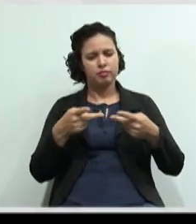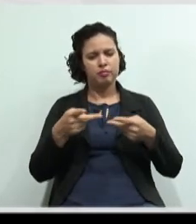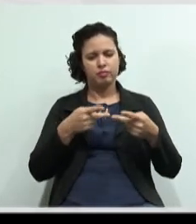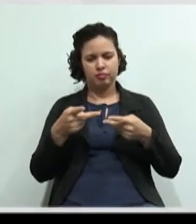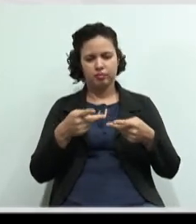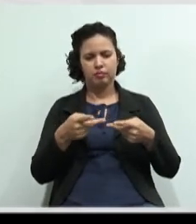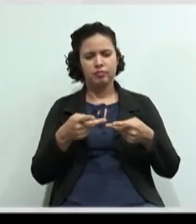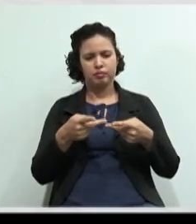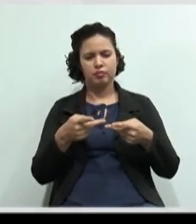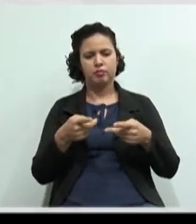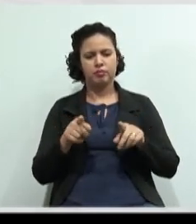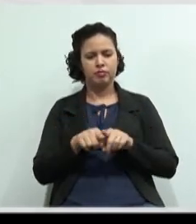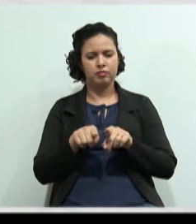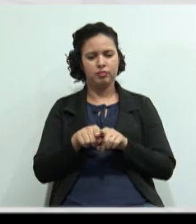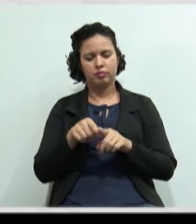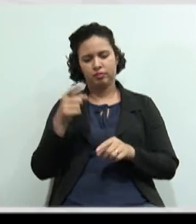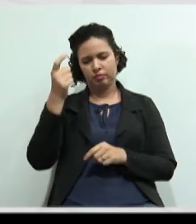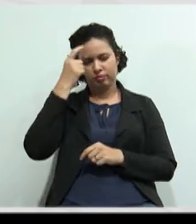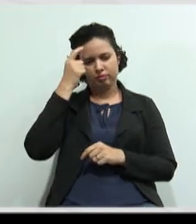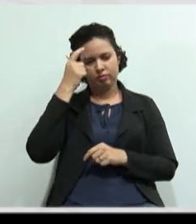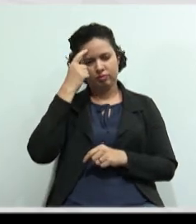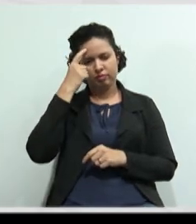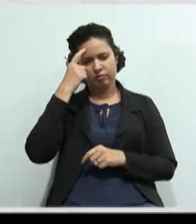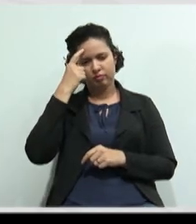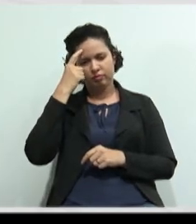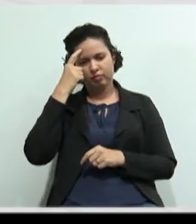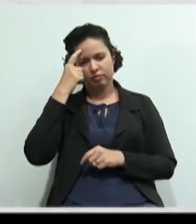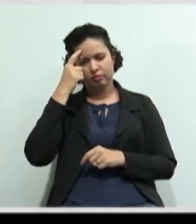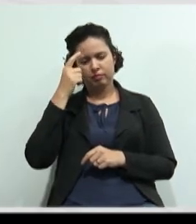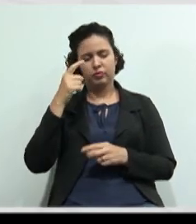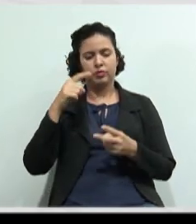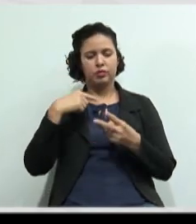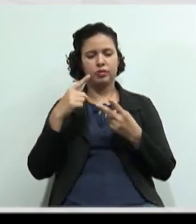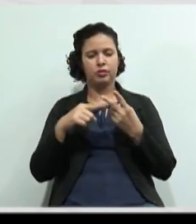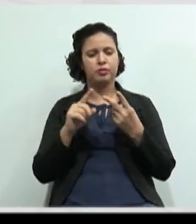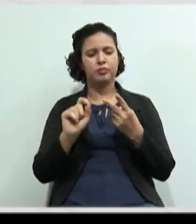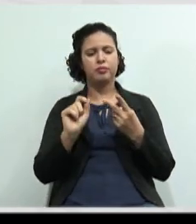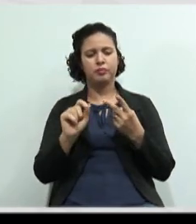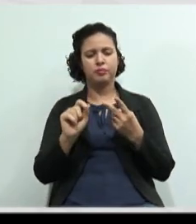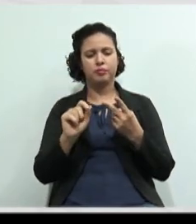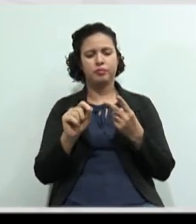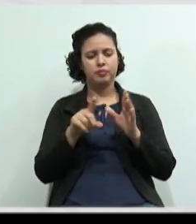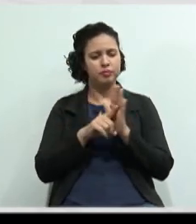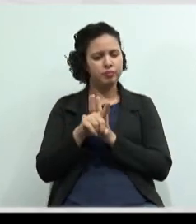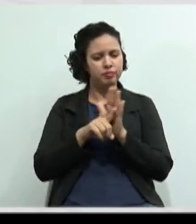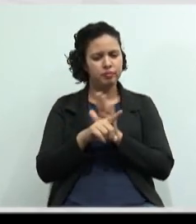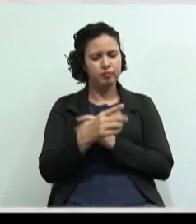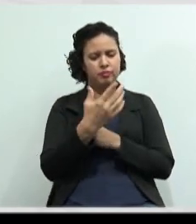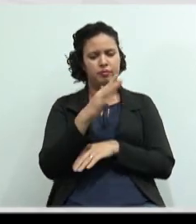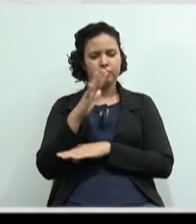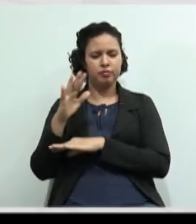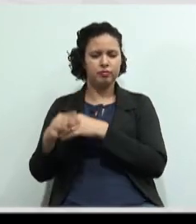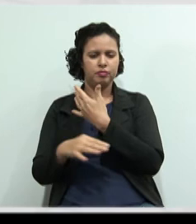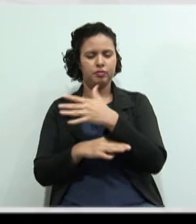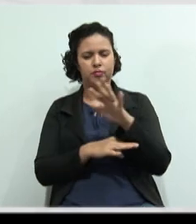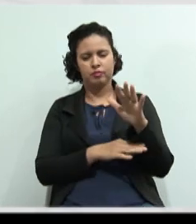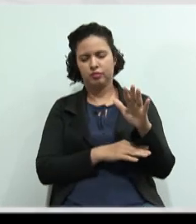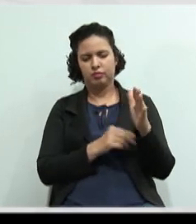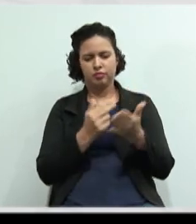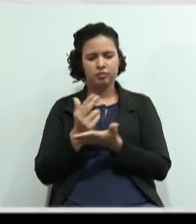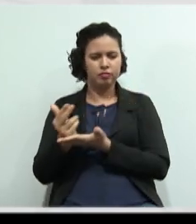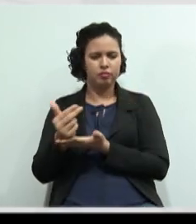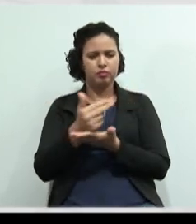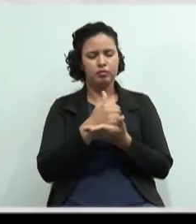literal, tá? O pensamento com base na previsão, que é o item 2, envolve análise ambiental e alocação de